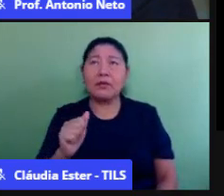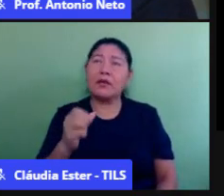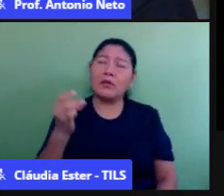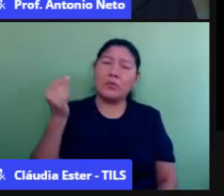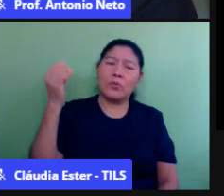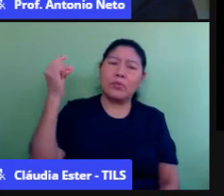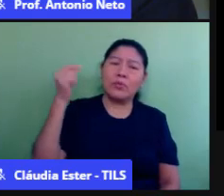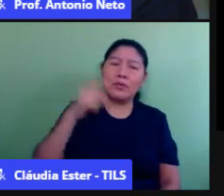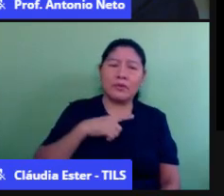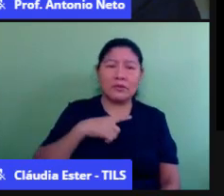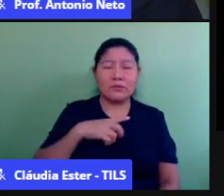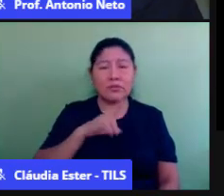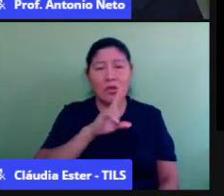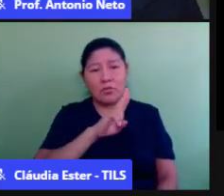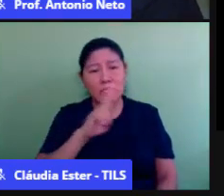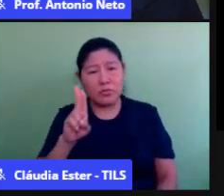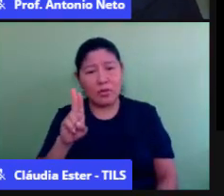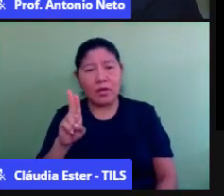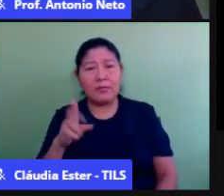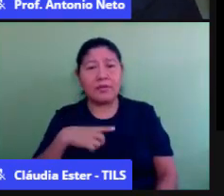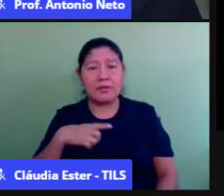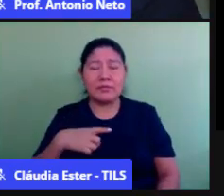O Arraial de Campo Grande.